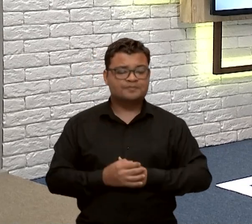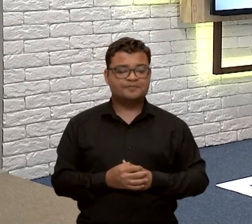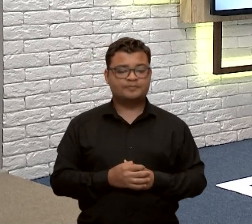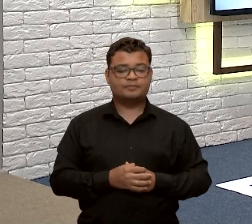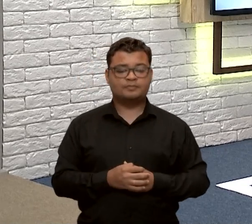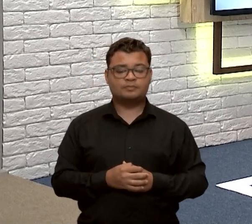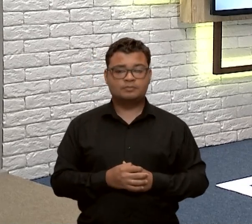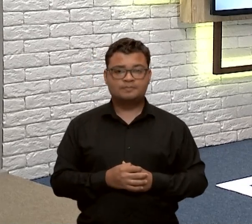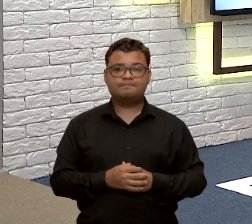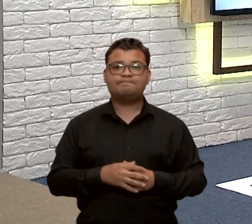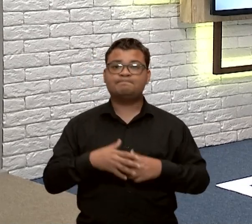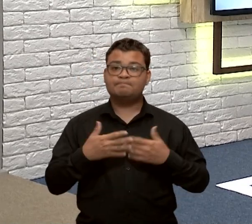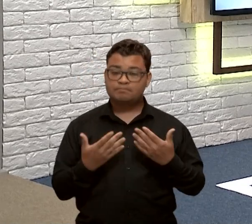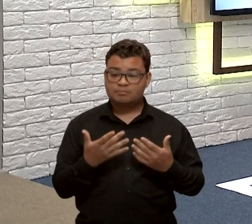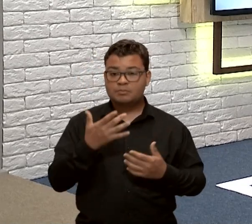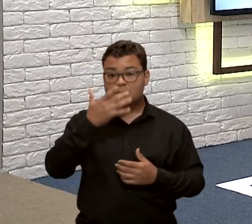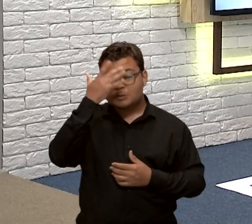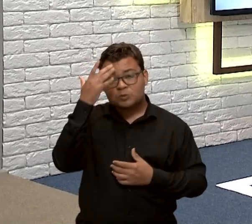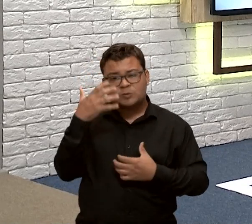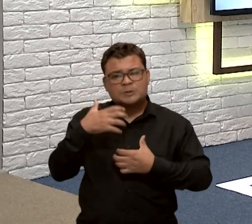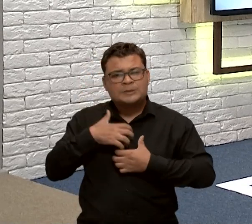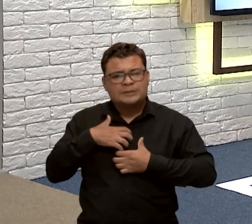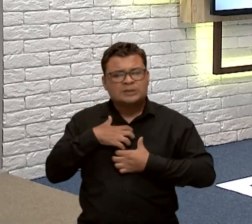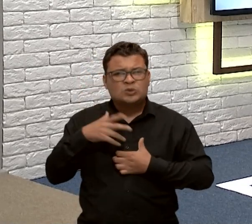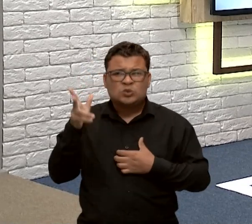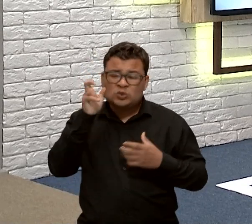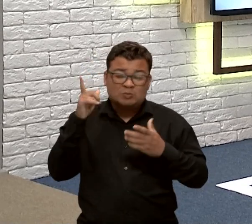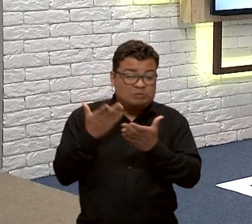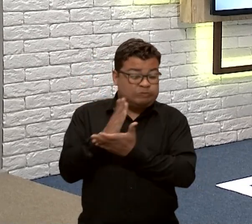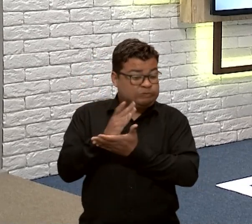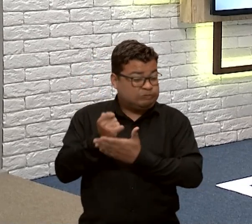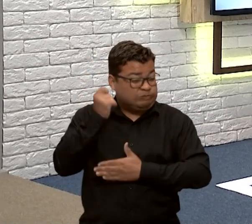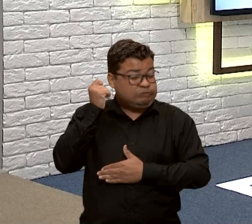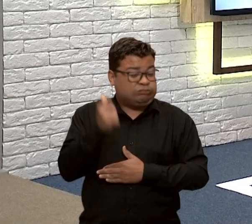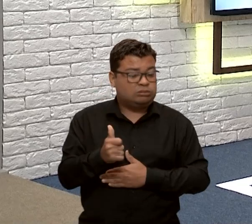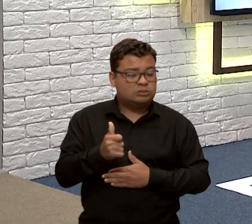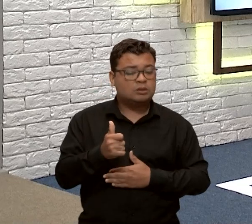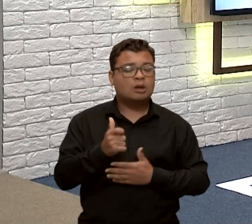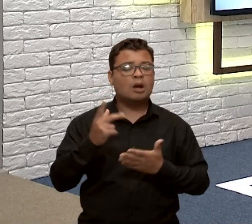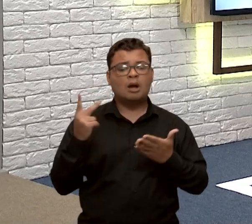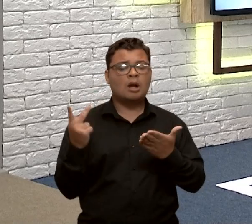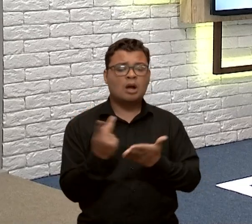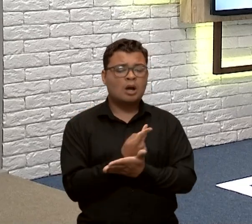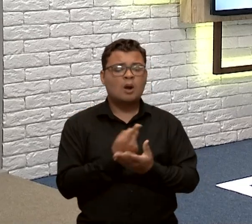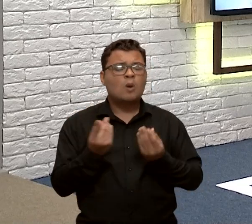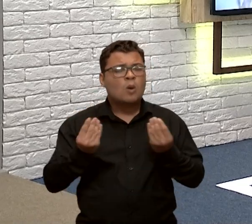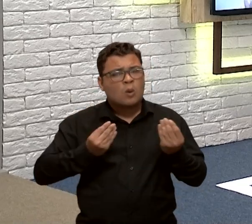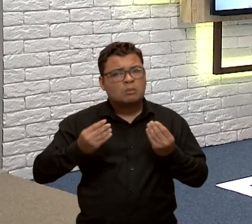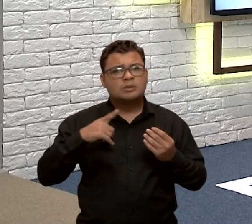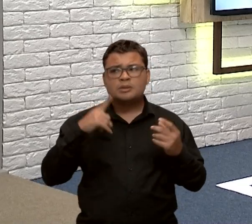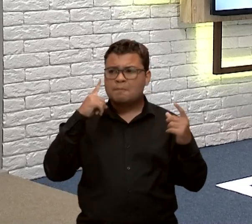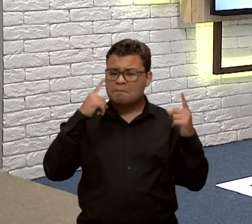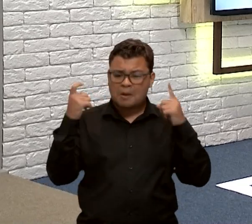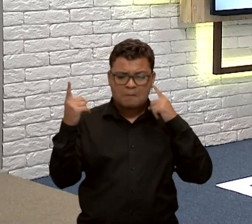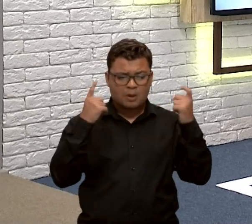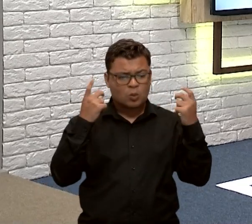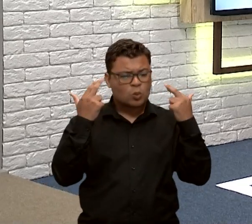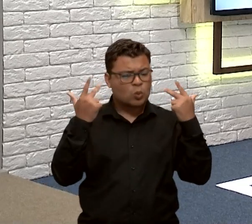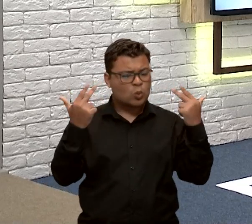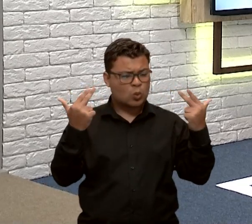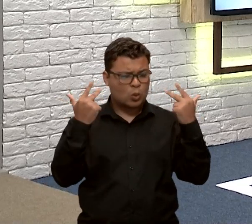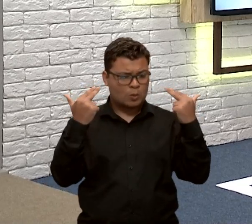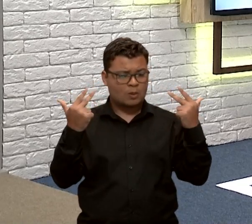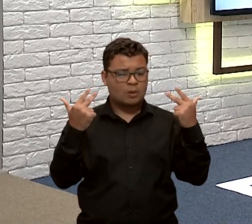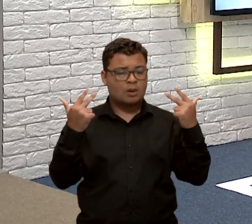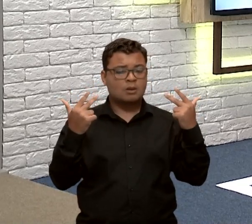a hipersensibilidade ao som, ela pode acontecer em sons comuns, mas sons